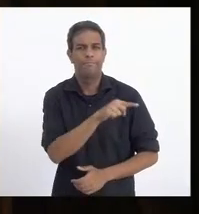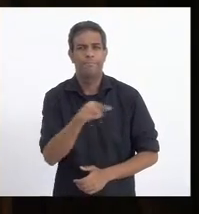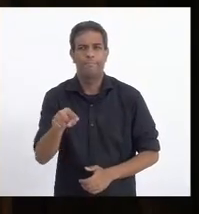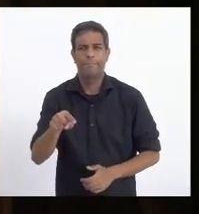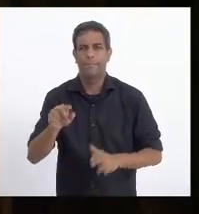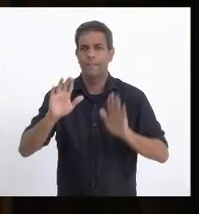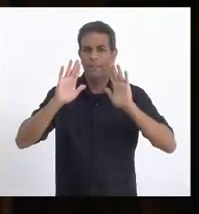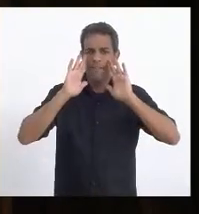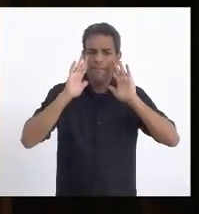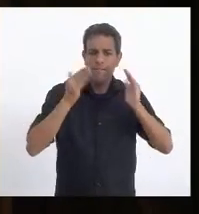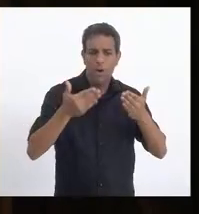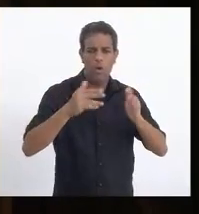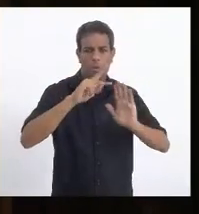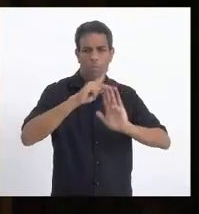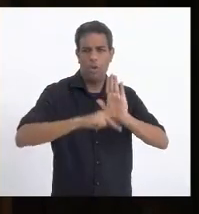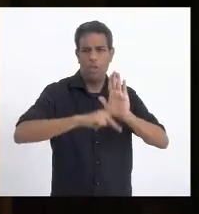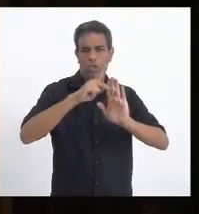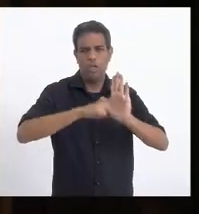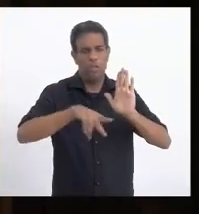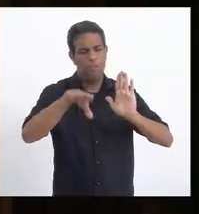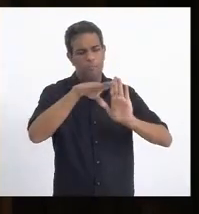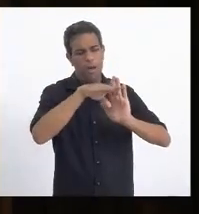sócio do projeto